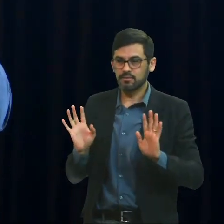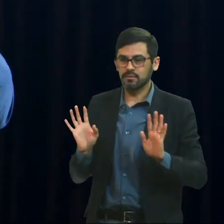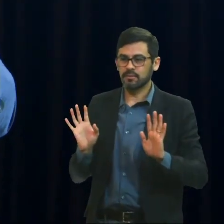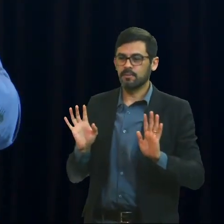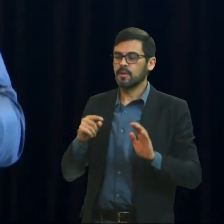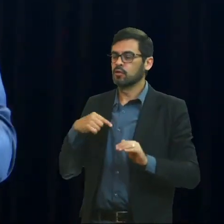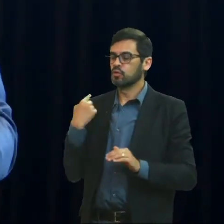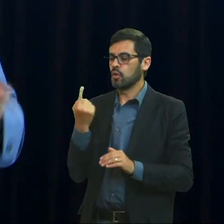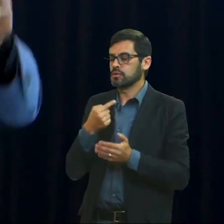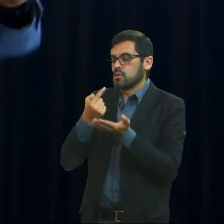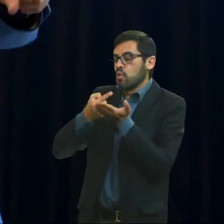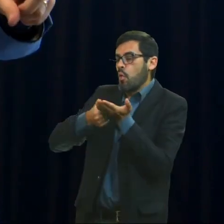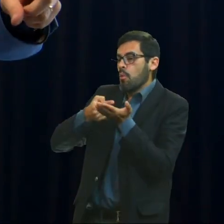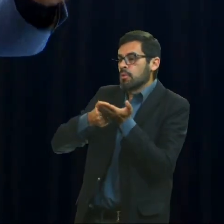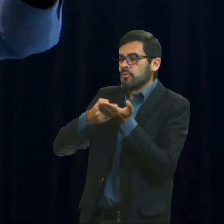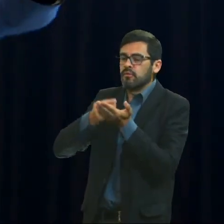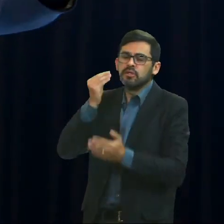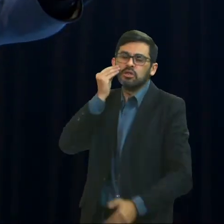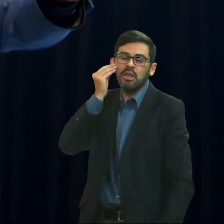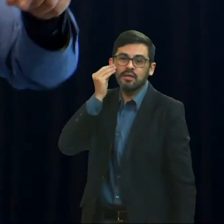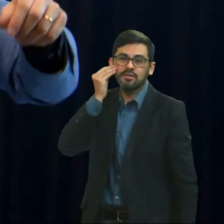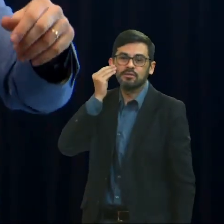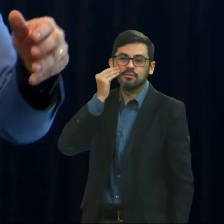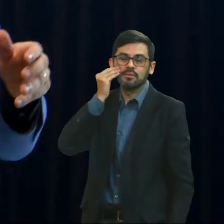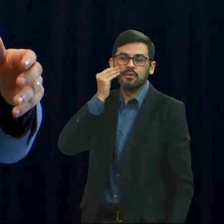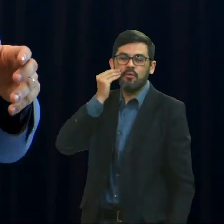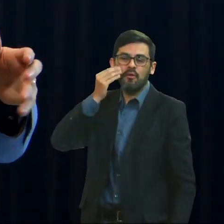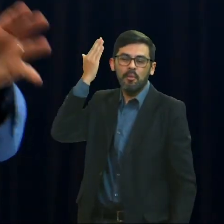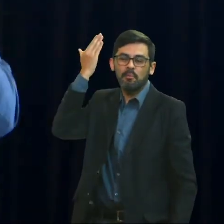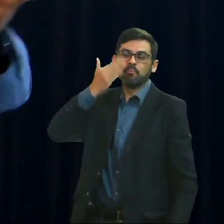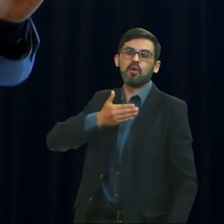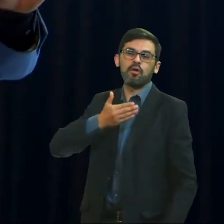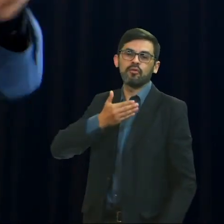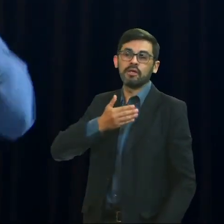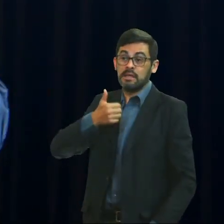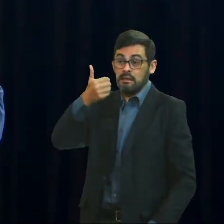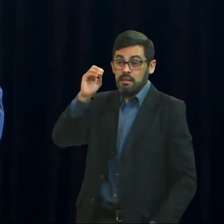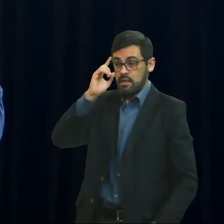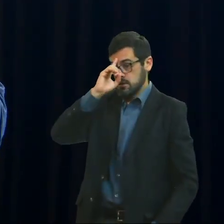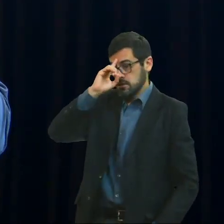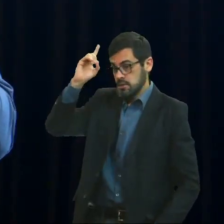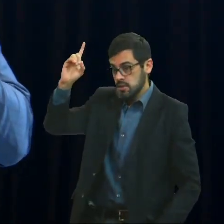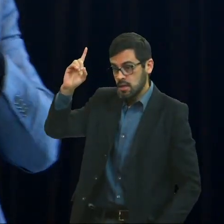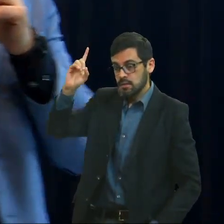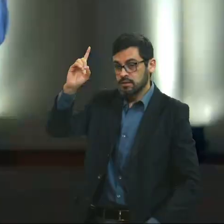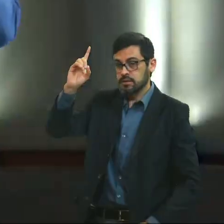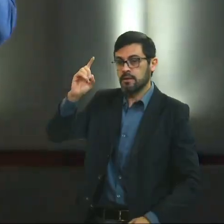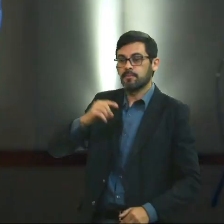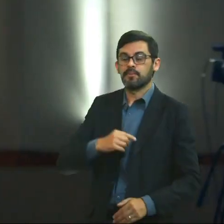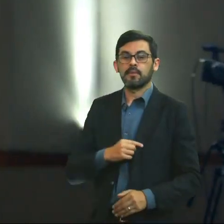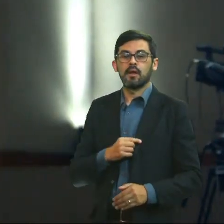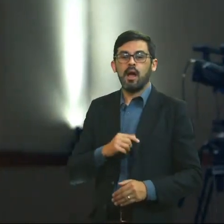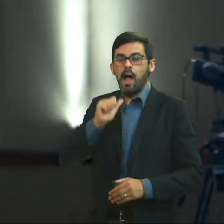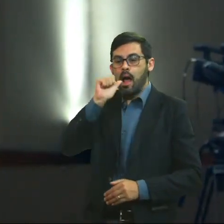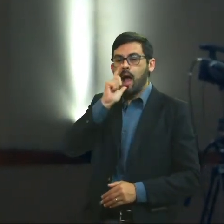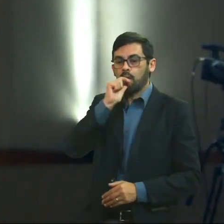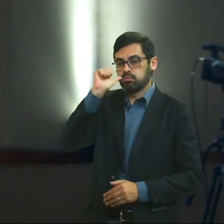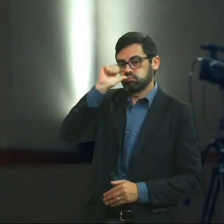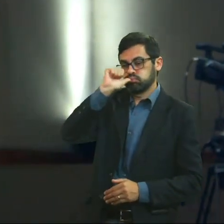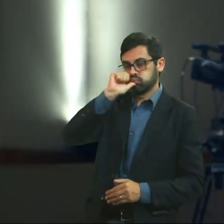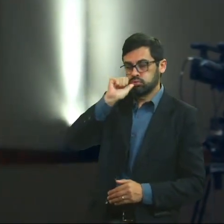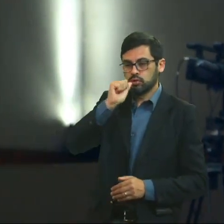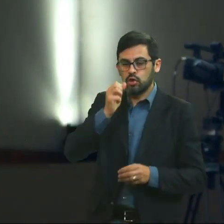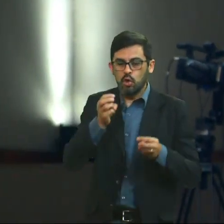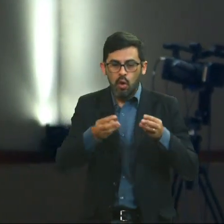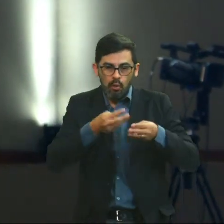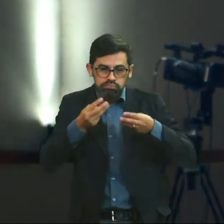Nós temos um voto. Faz o teste, põe a prova durante 10 dias. Aí eles tomam água e comem